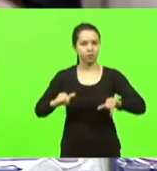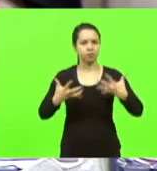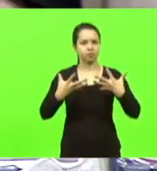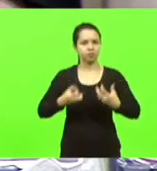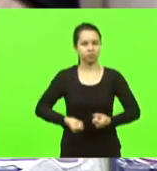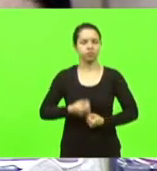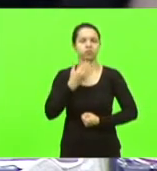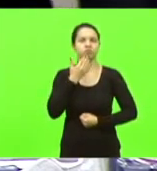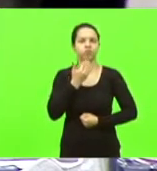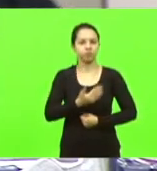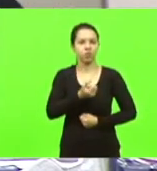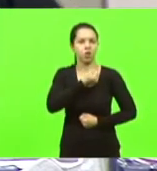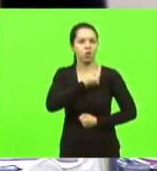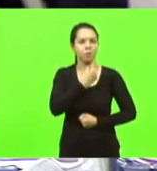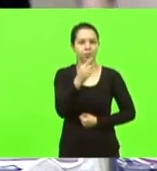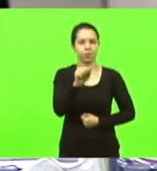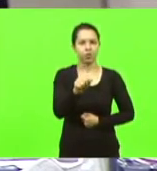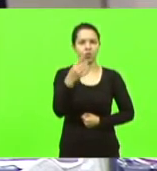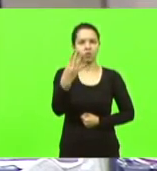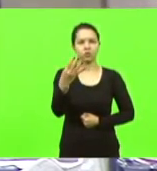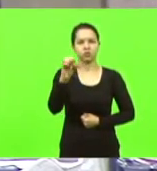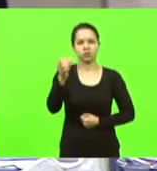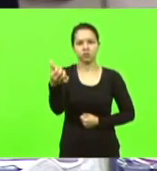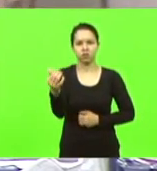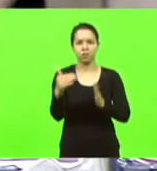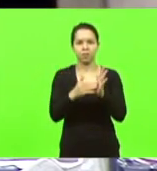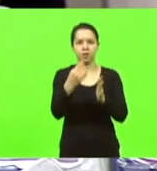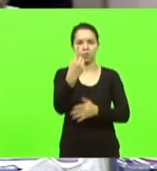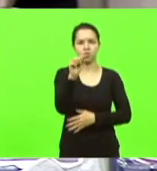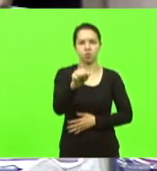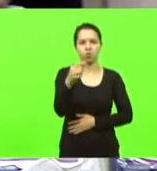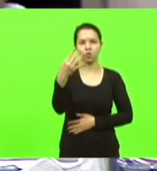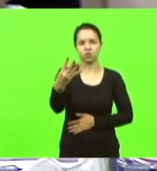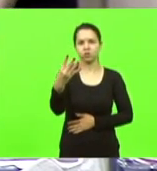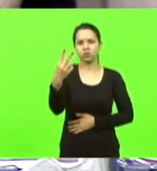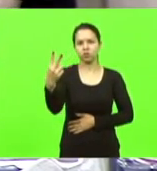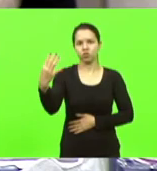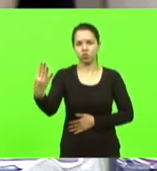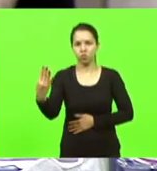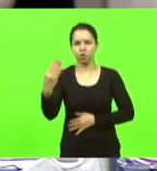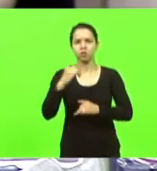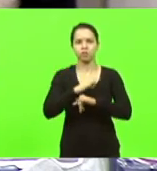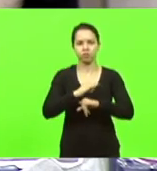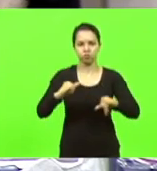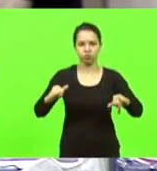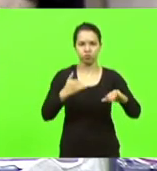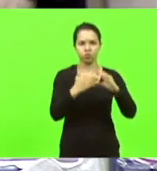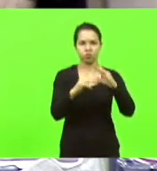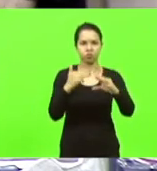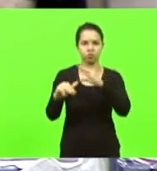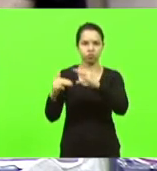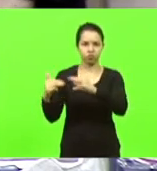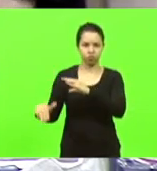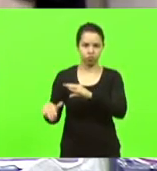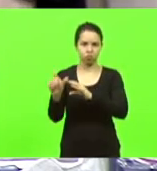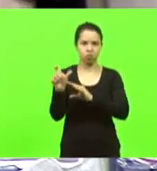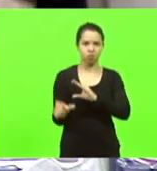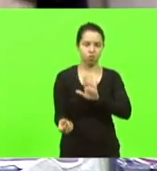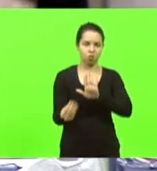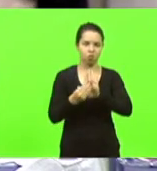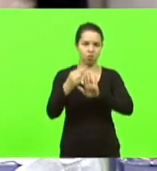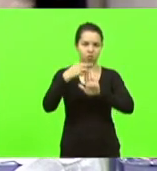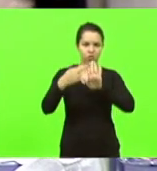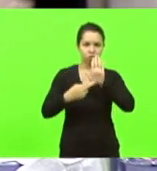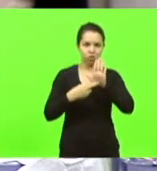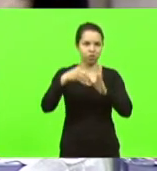defende os seguintes aquele imenso aquele metro 1406 a1424 esta presidência comunica encaminhará aos destinatários conforme determina o Regimento